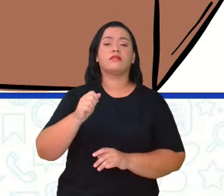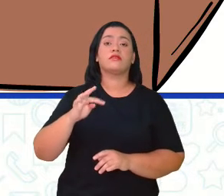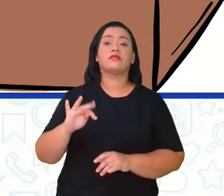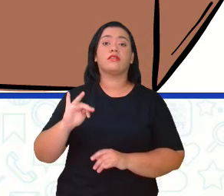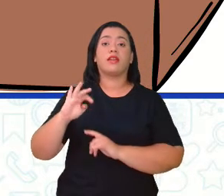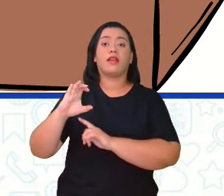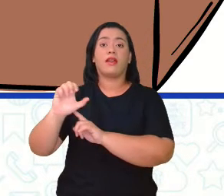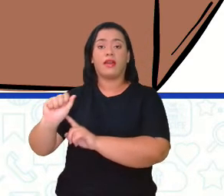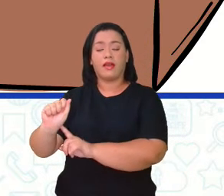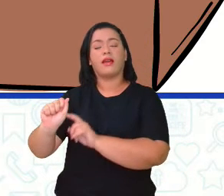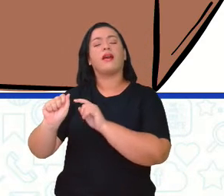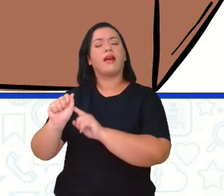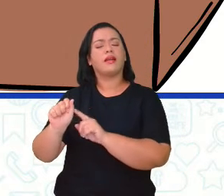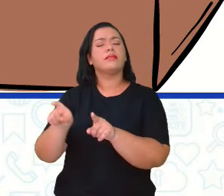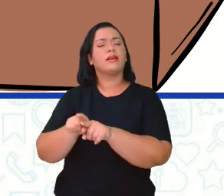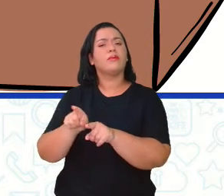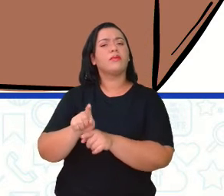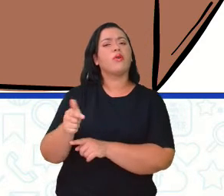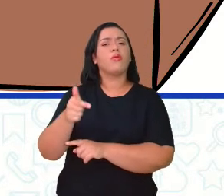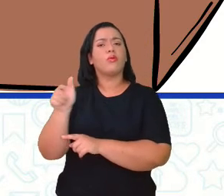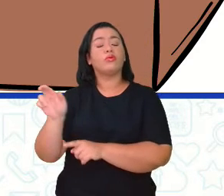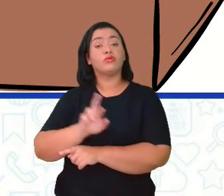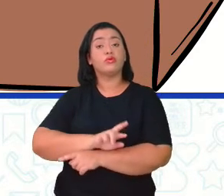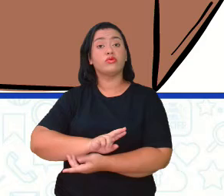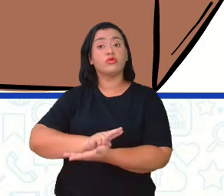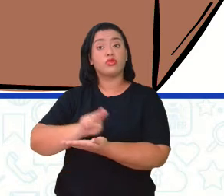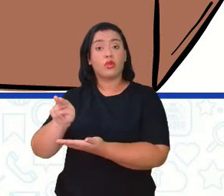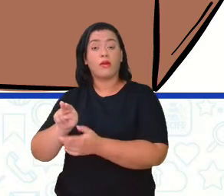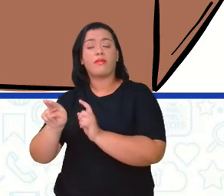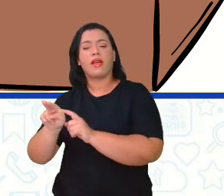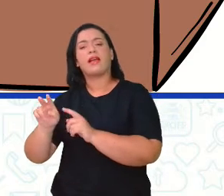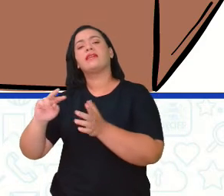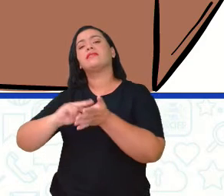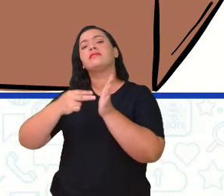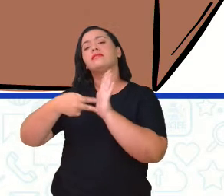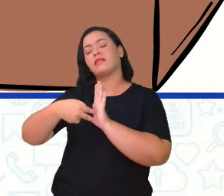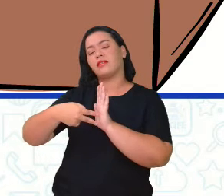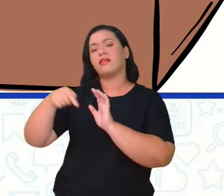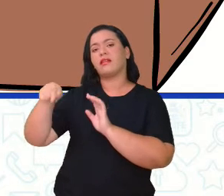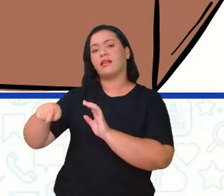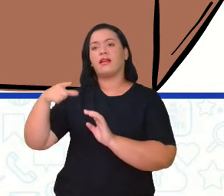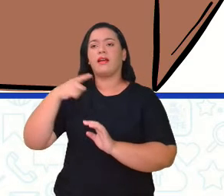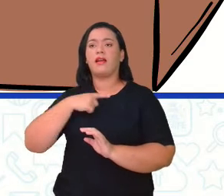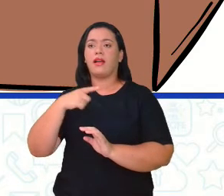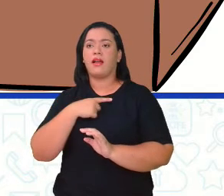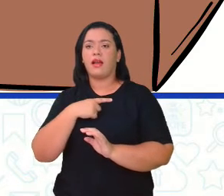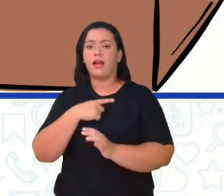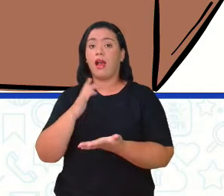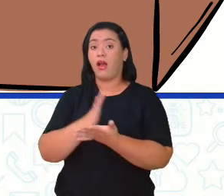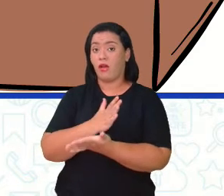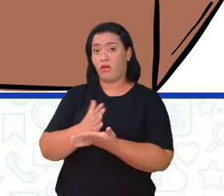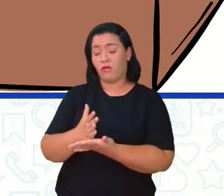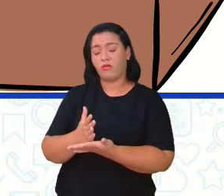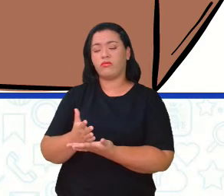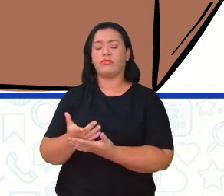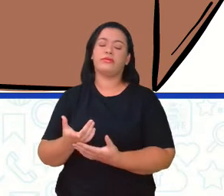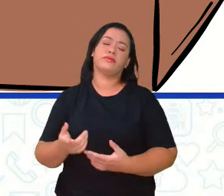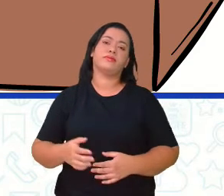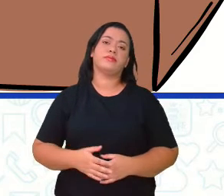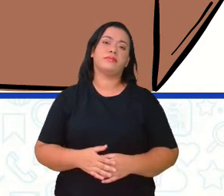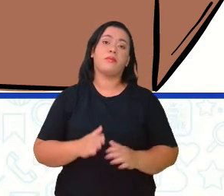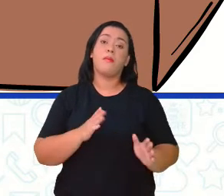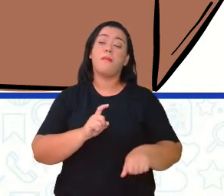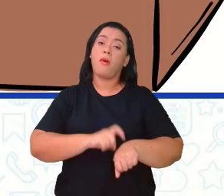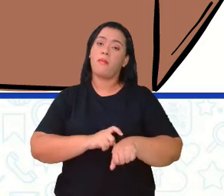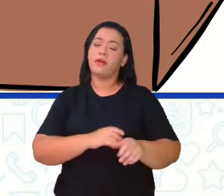gente conhece hoje em dia, tem origem aí e significados decorrentes de algumas situações. Em relação